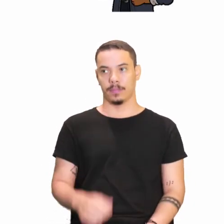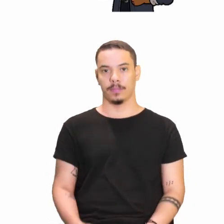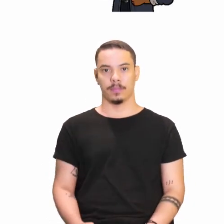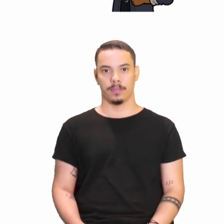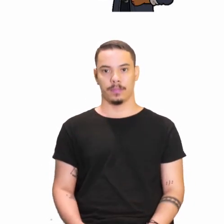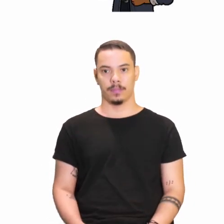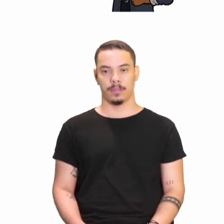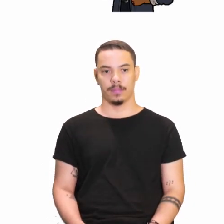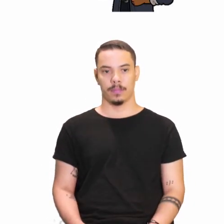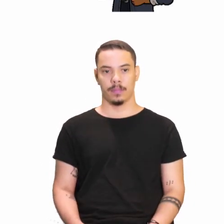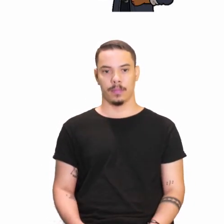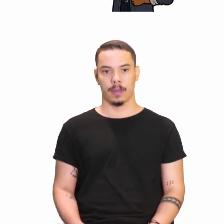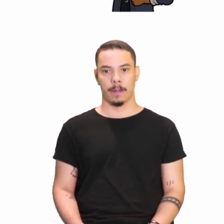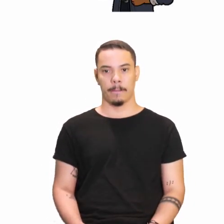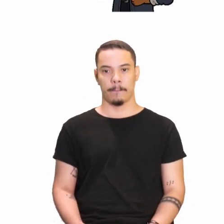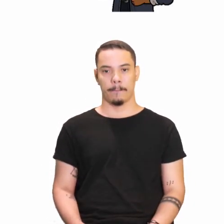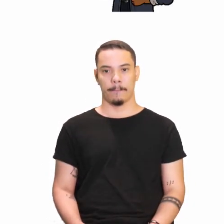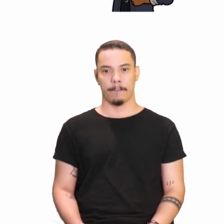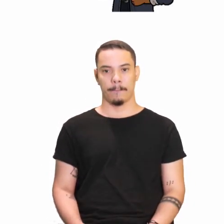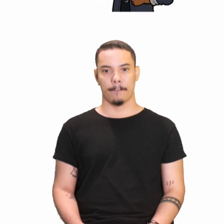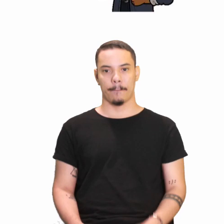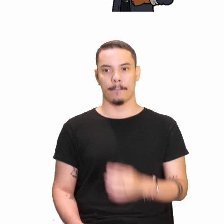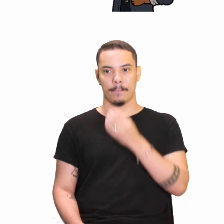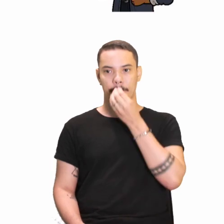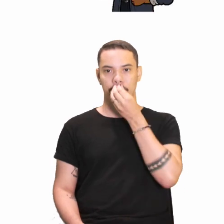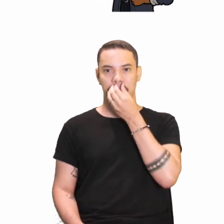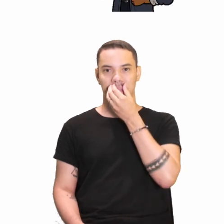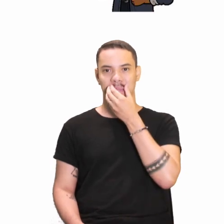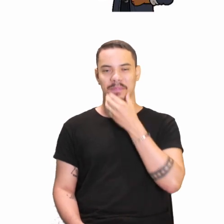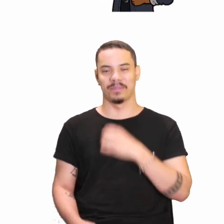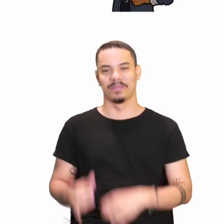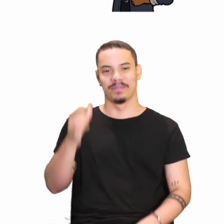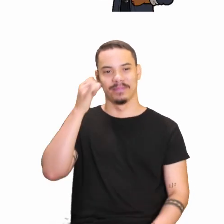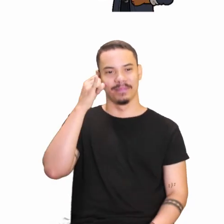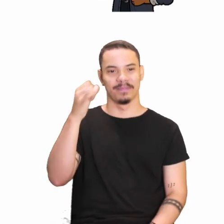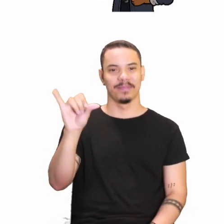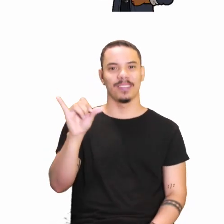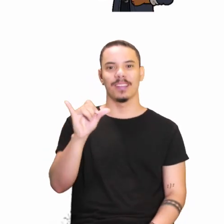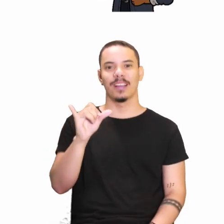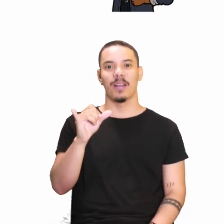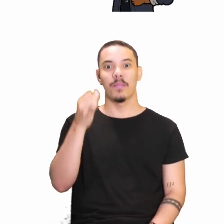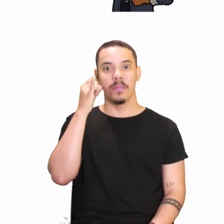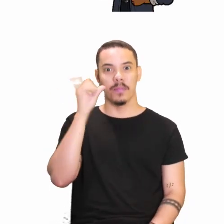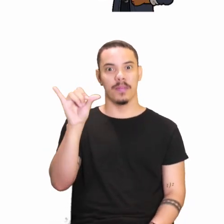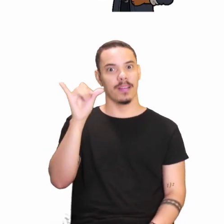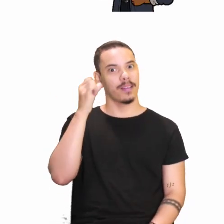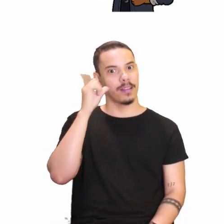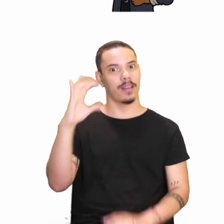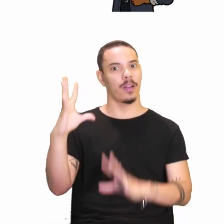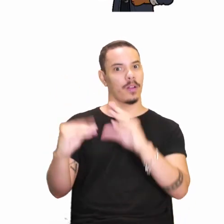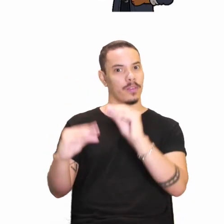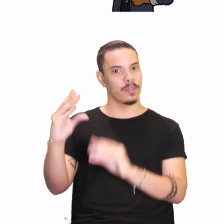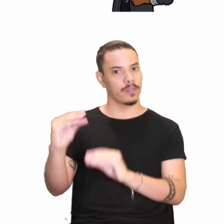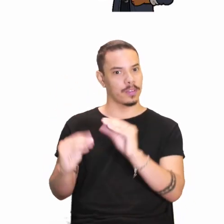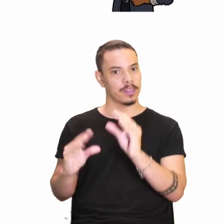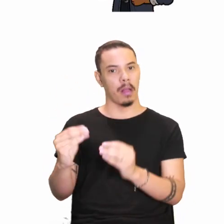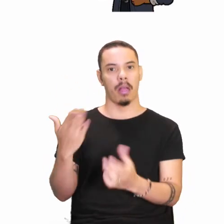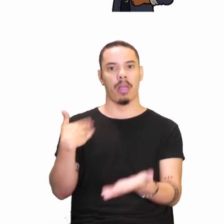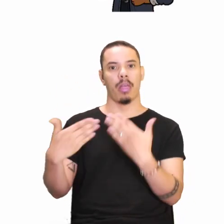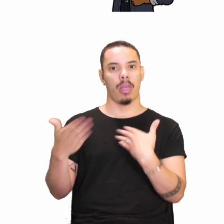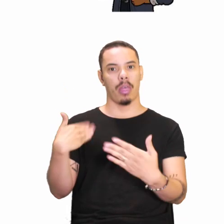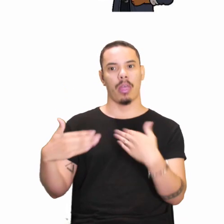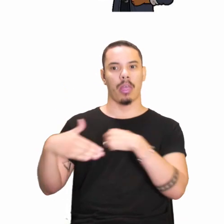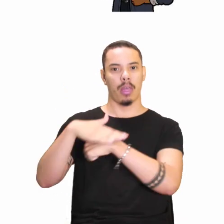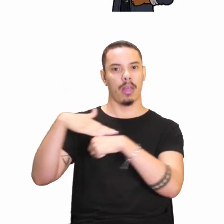ser. Beleza. Então, amadinho, olha aí, para de conversar aí no cantinho, tô ouvindo daqui. Ei? Por favor. Hoje...